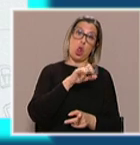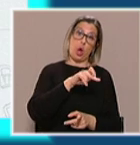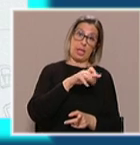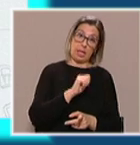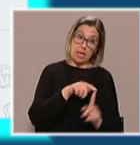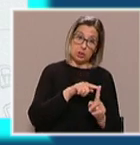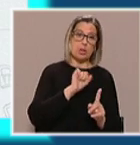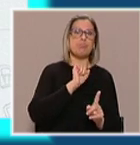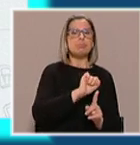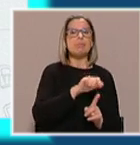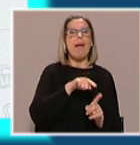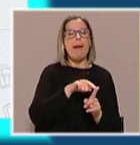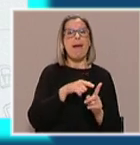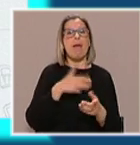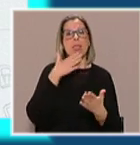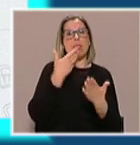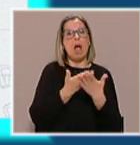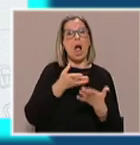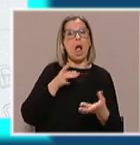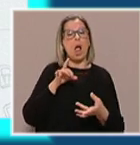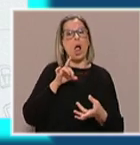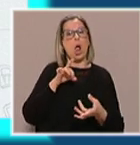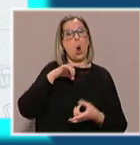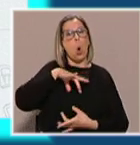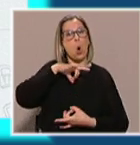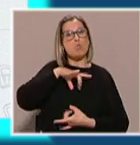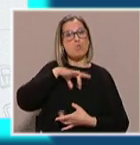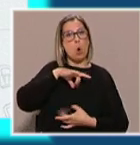na corrente sanguínea, no meio interno. As